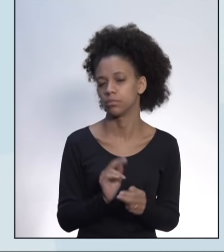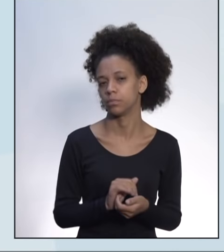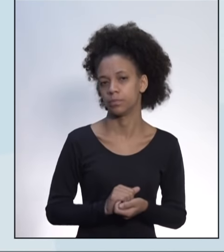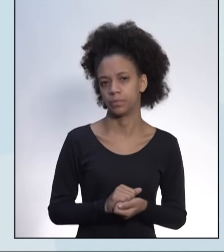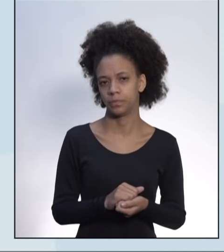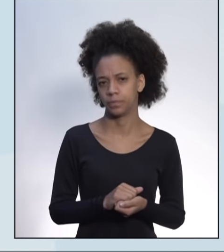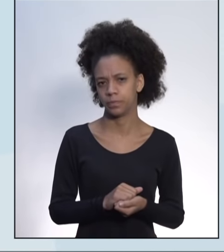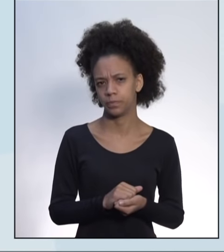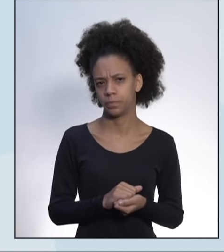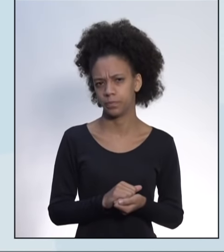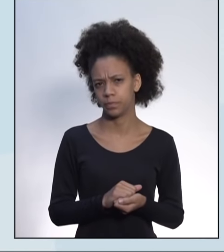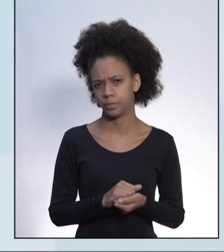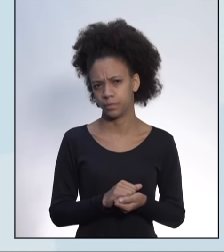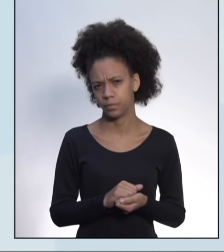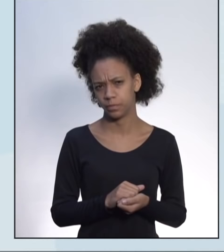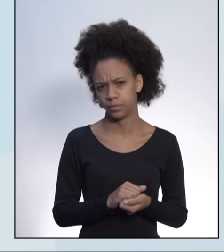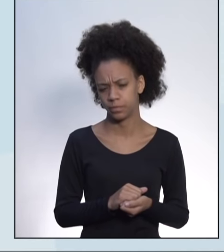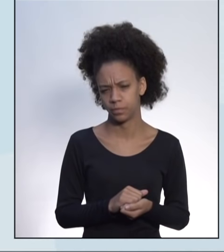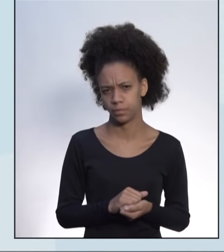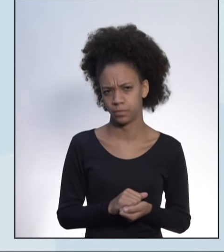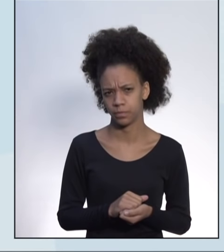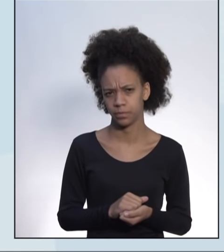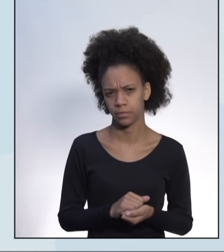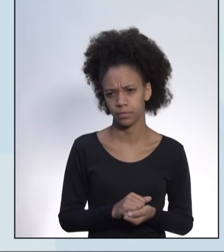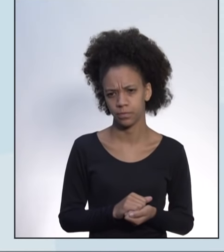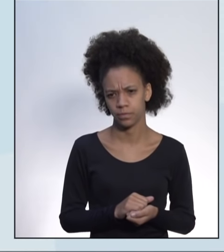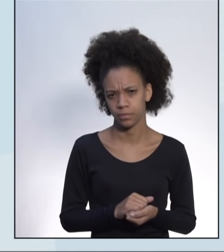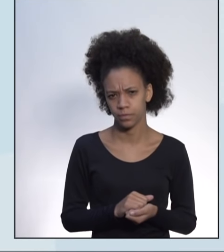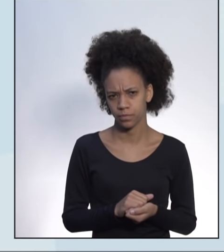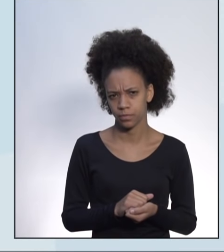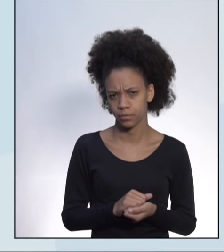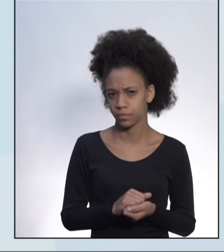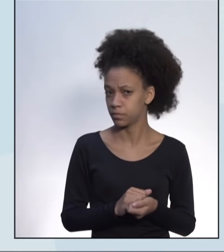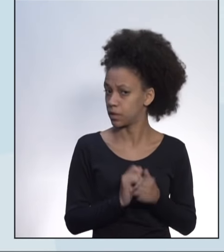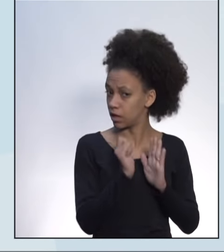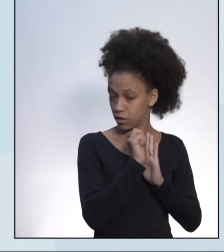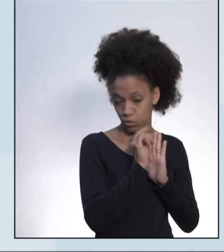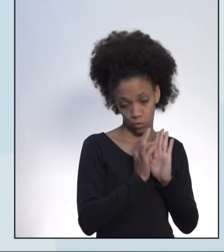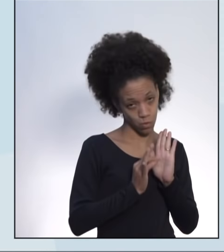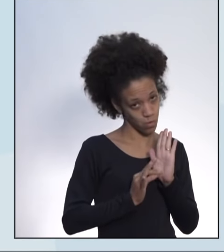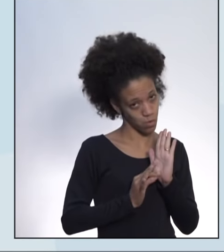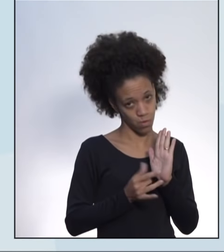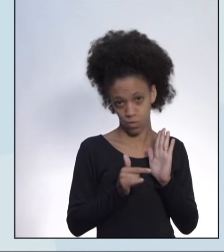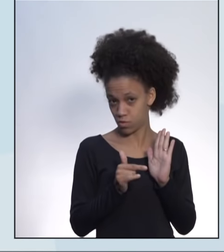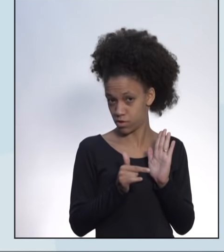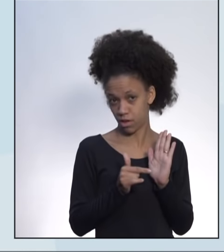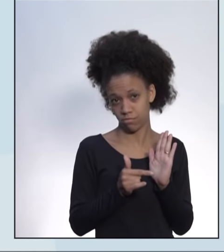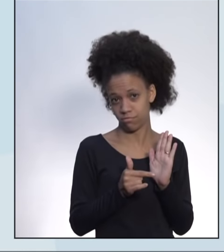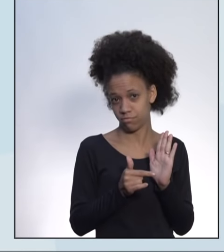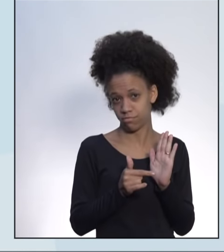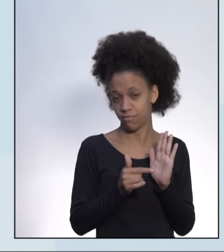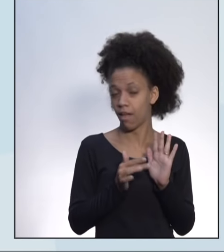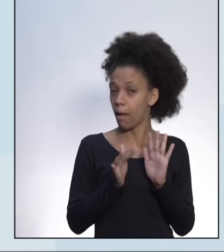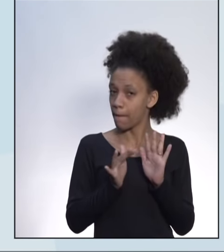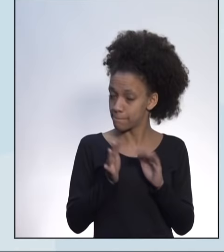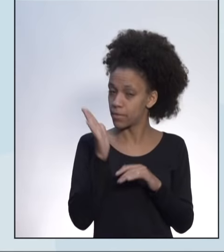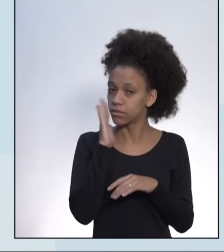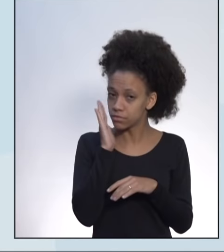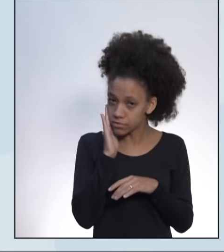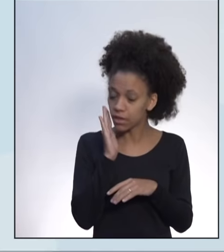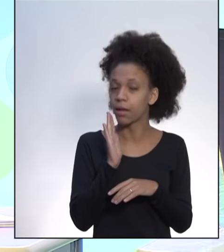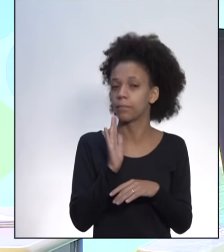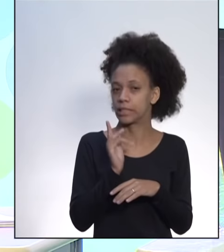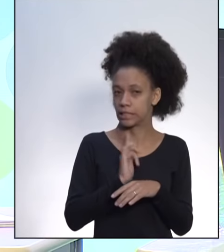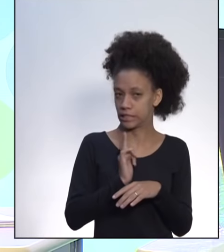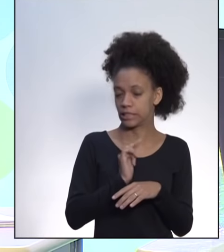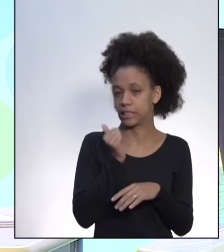scientists who study water não tá lá na minha lista ali só que eu coloquei para vocês mas a gente sabe que